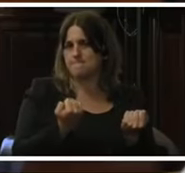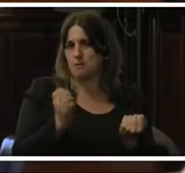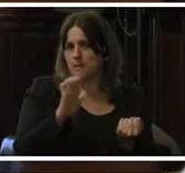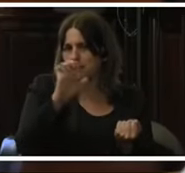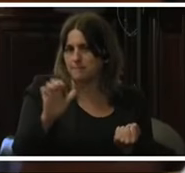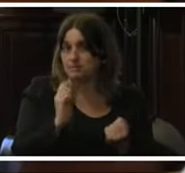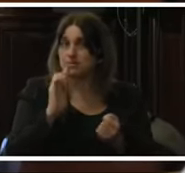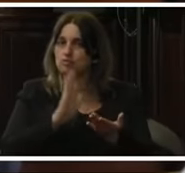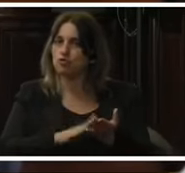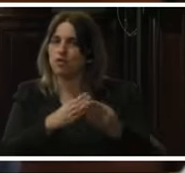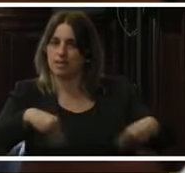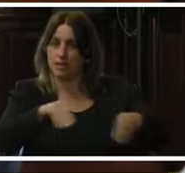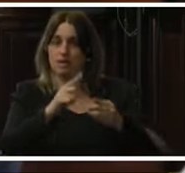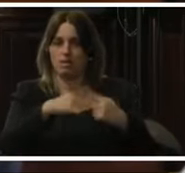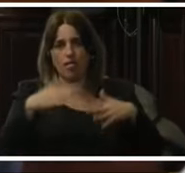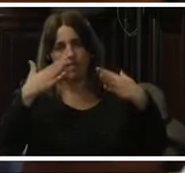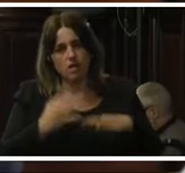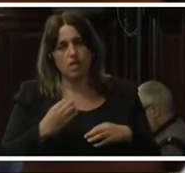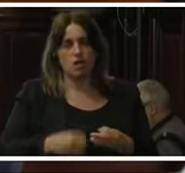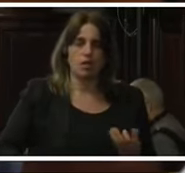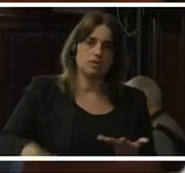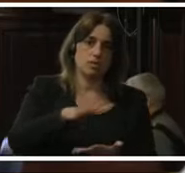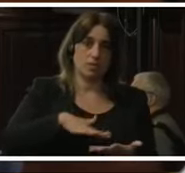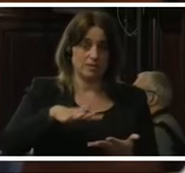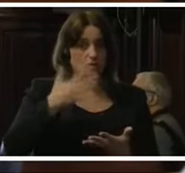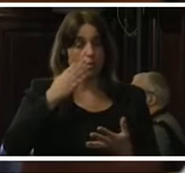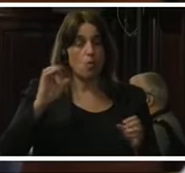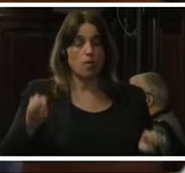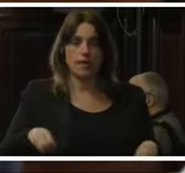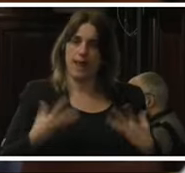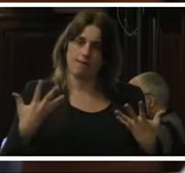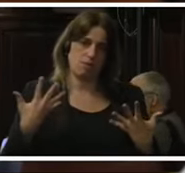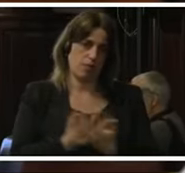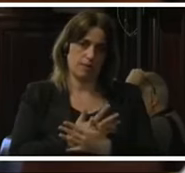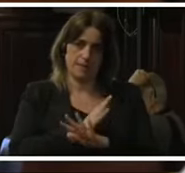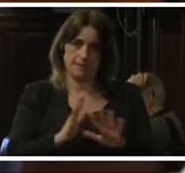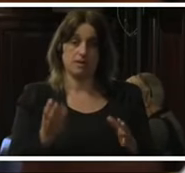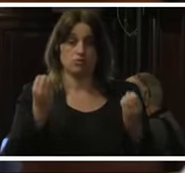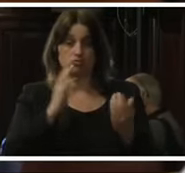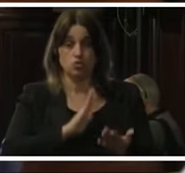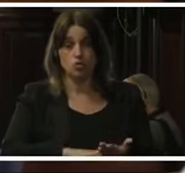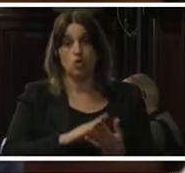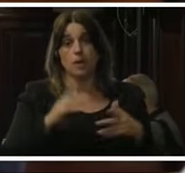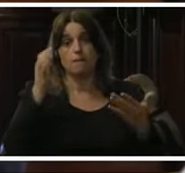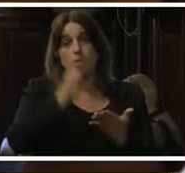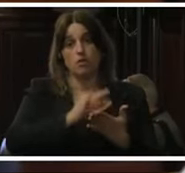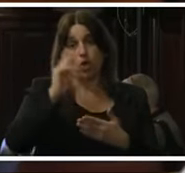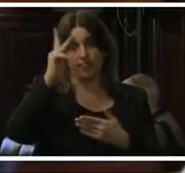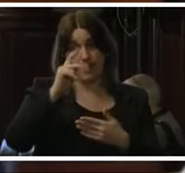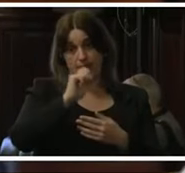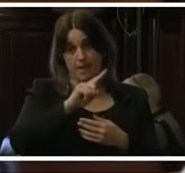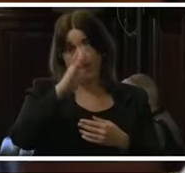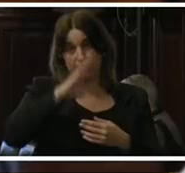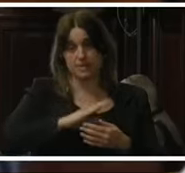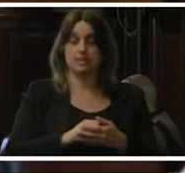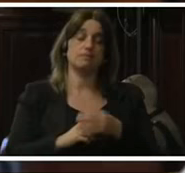é realmente uma situação de grande dramaticidade em relação aos povos indígenas no brasil e da parte do estado brasileiro seria